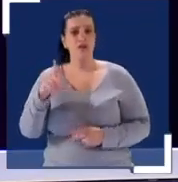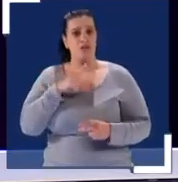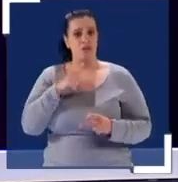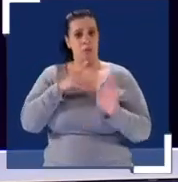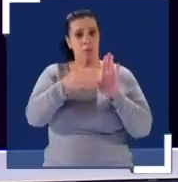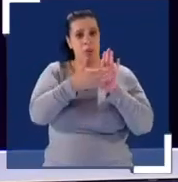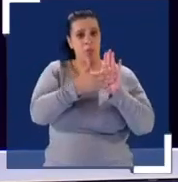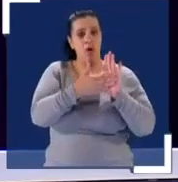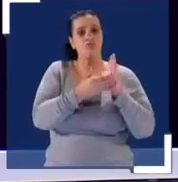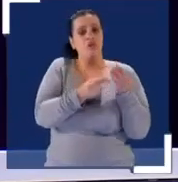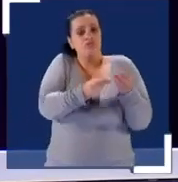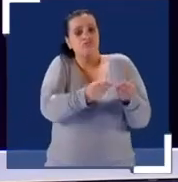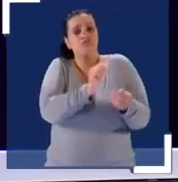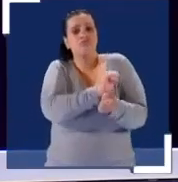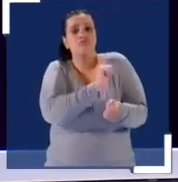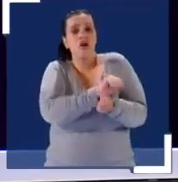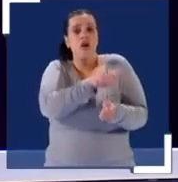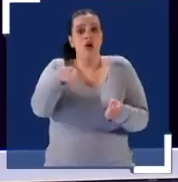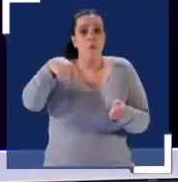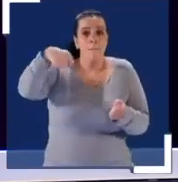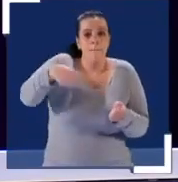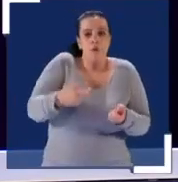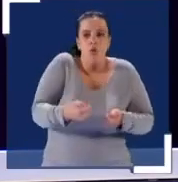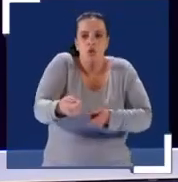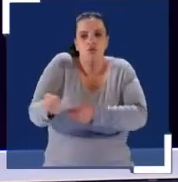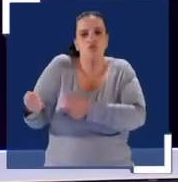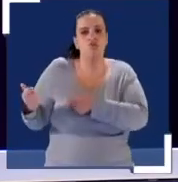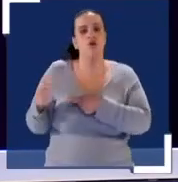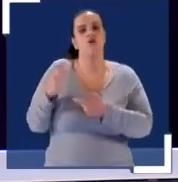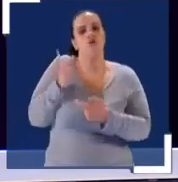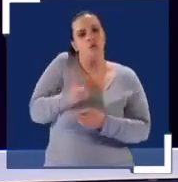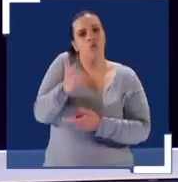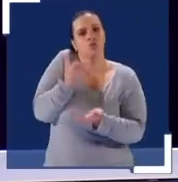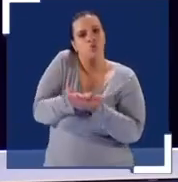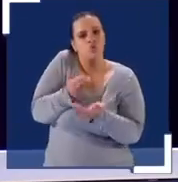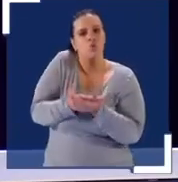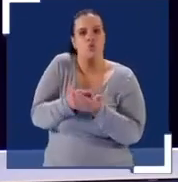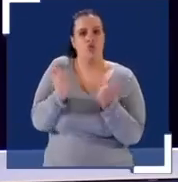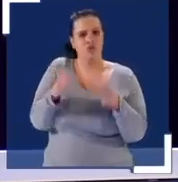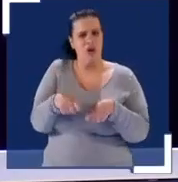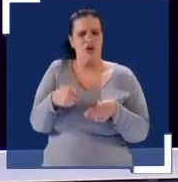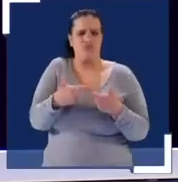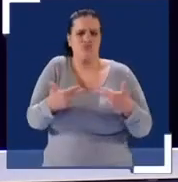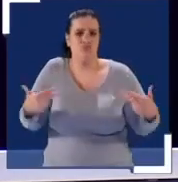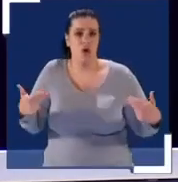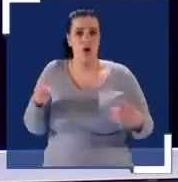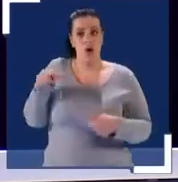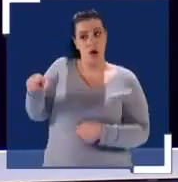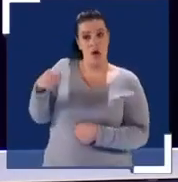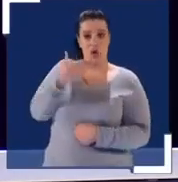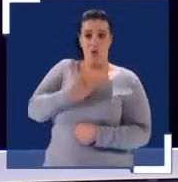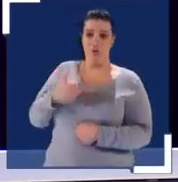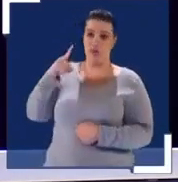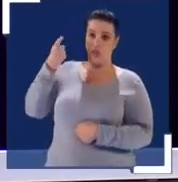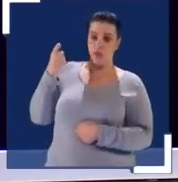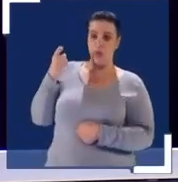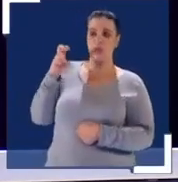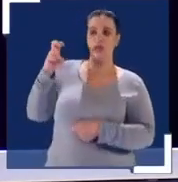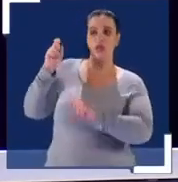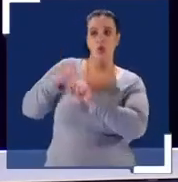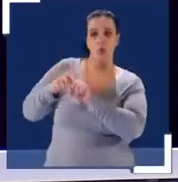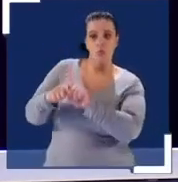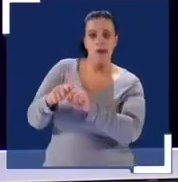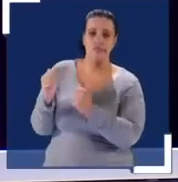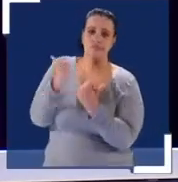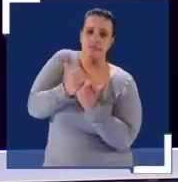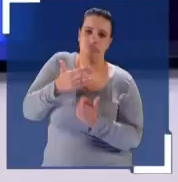bolsa, quem está nas ETECs e FATECs, para eles continuarem a estudar, enfim, várias conquistas. Mas o governador era ele e, 5 meses para cá, o